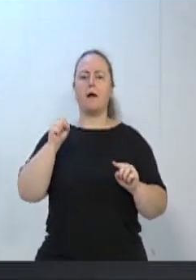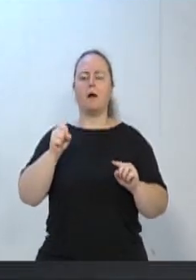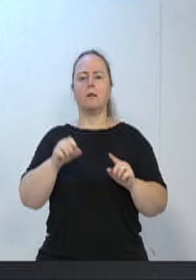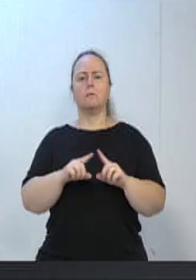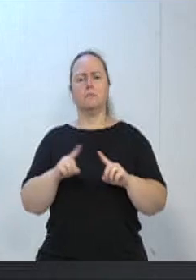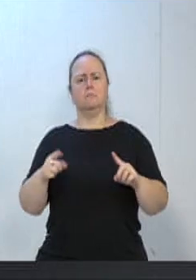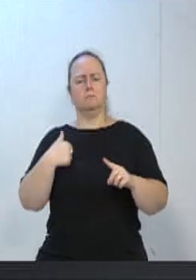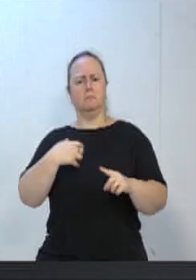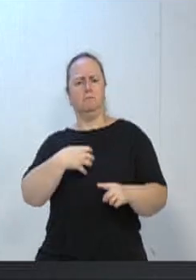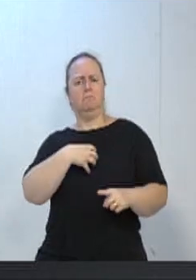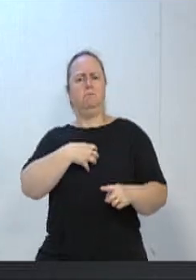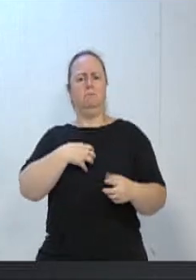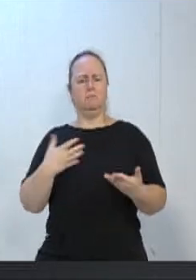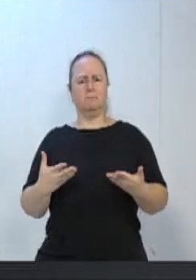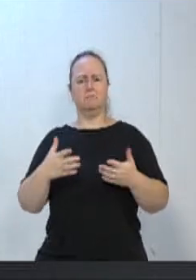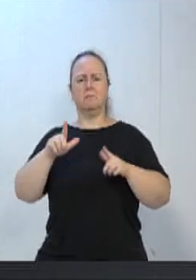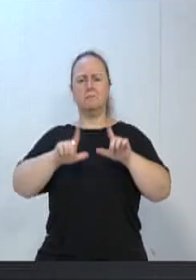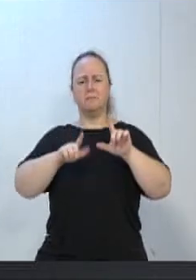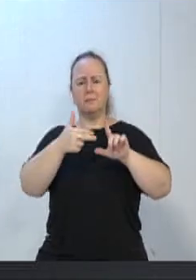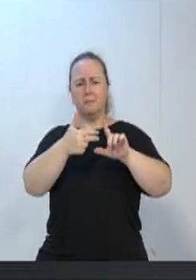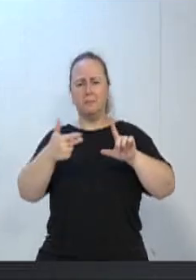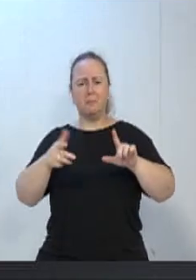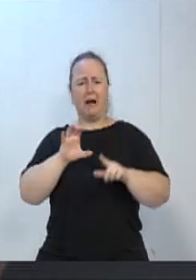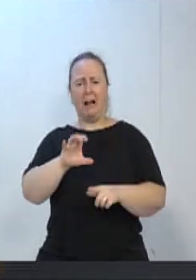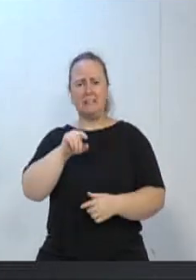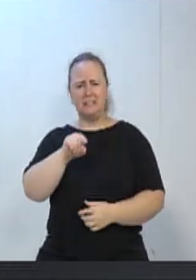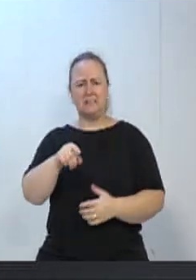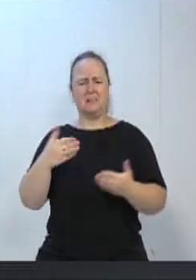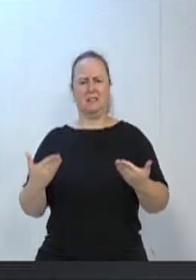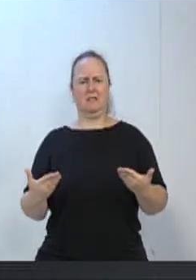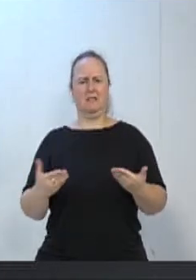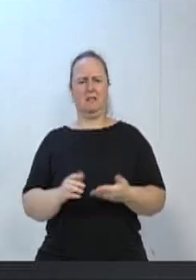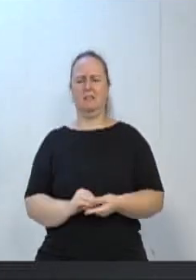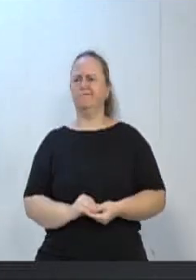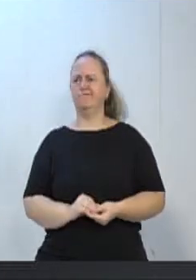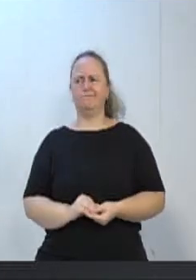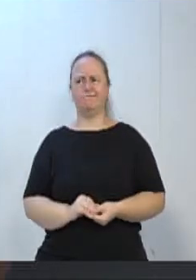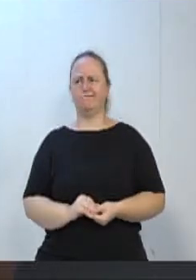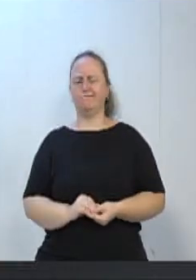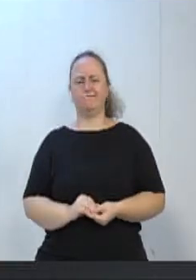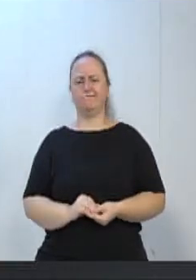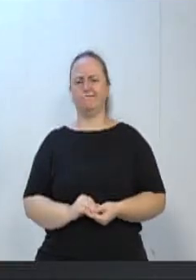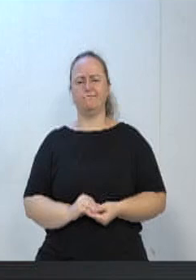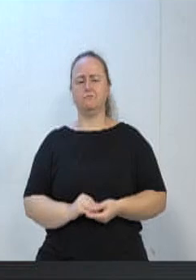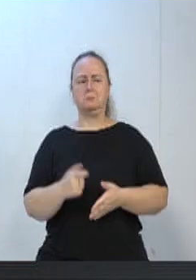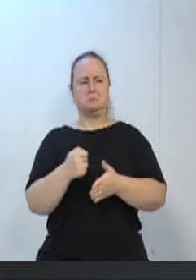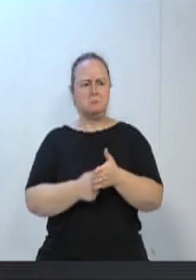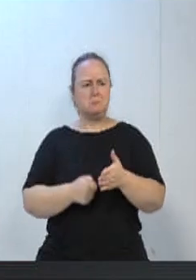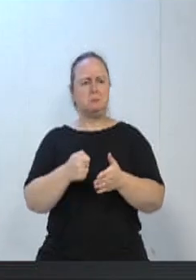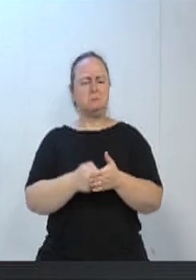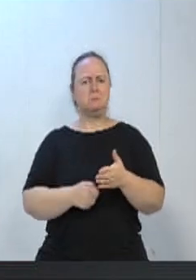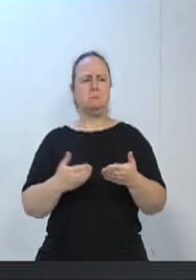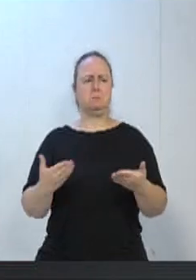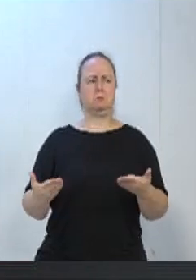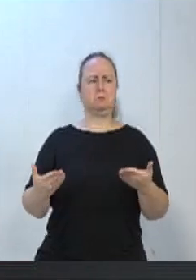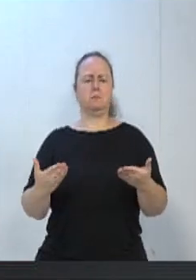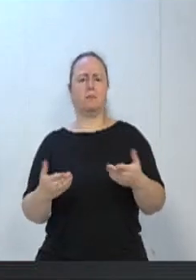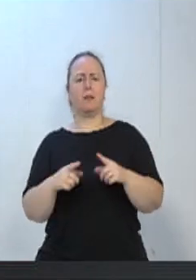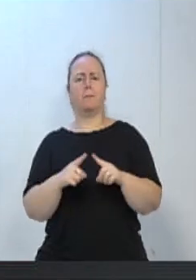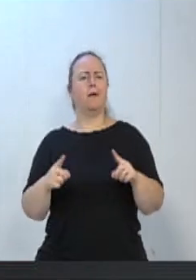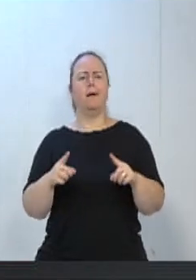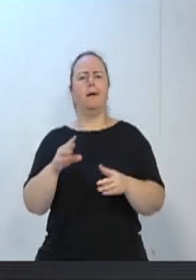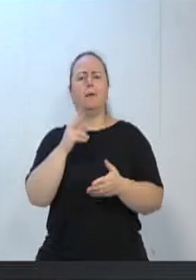imprensa ser papagaio de pirata. A gente reivindica, e não lembro nem que os